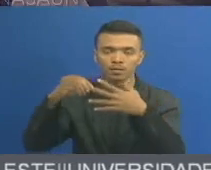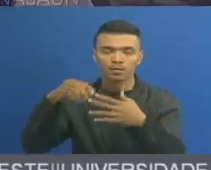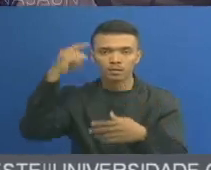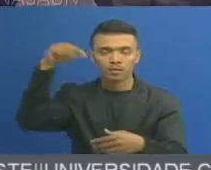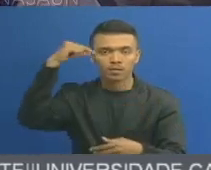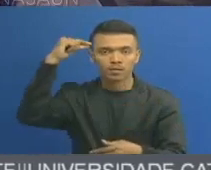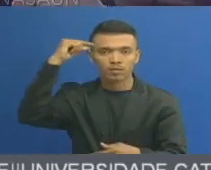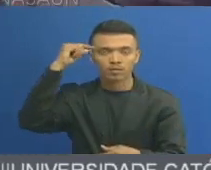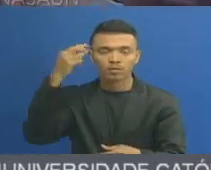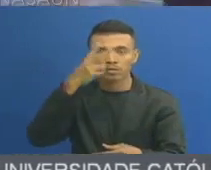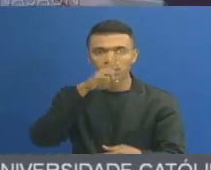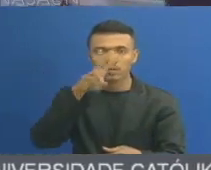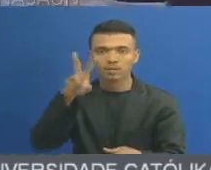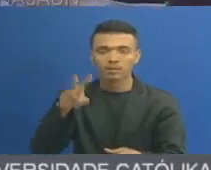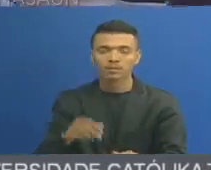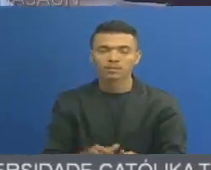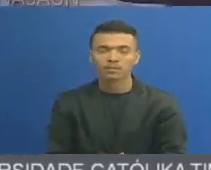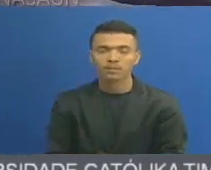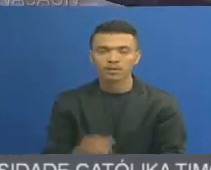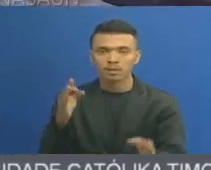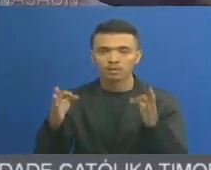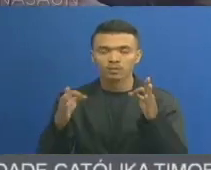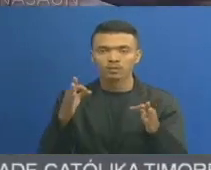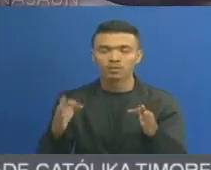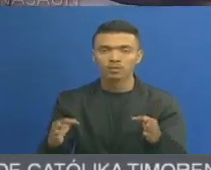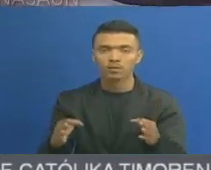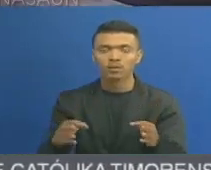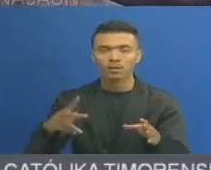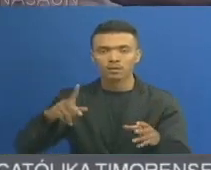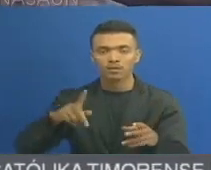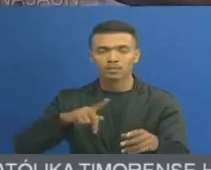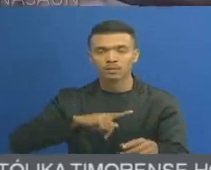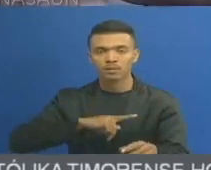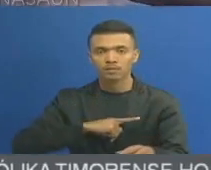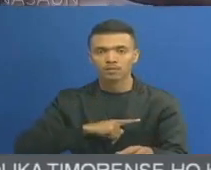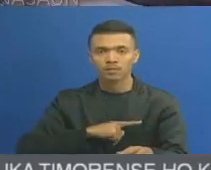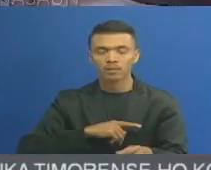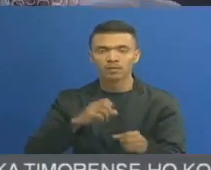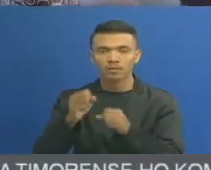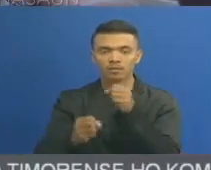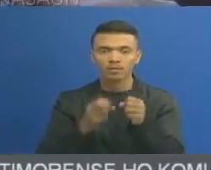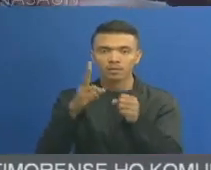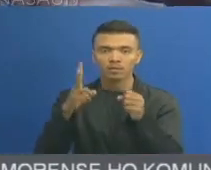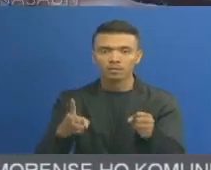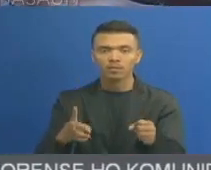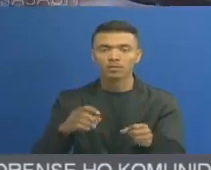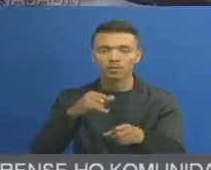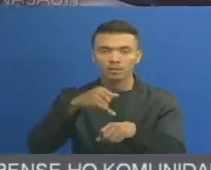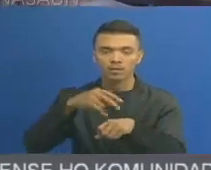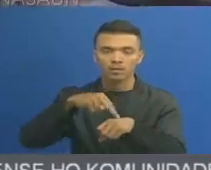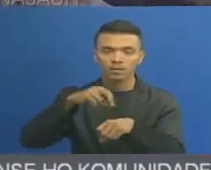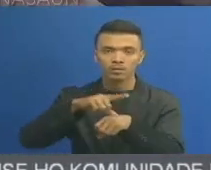governo define. É uma iniciativa toda, privado, sociedade civil, parceiro internacional,